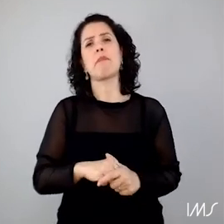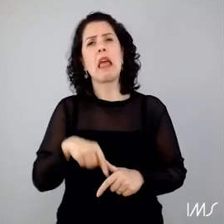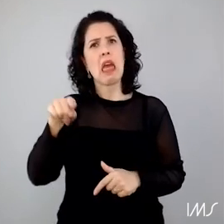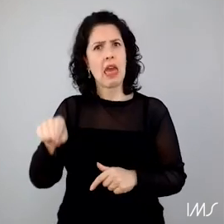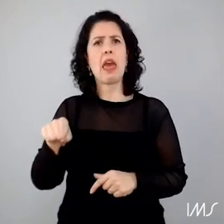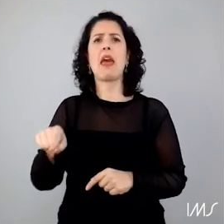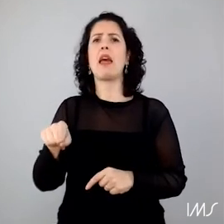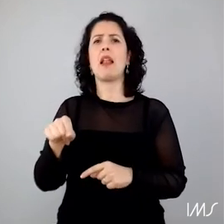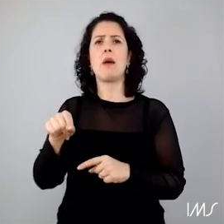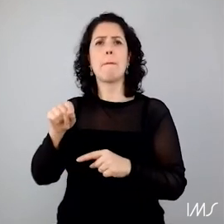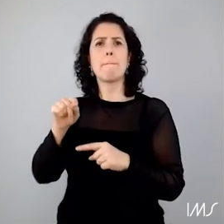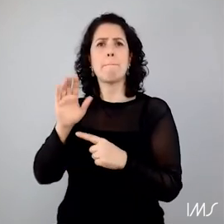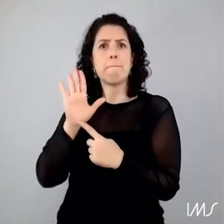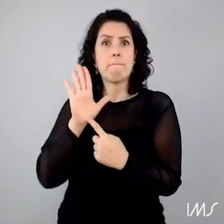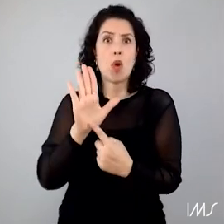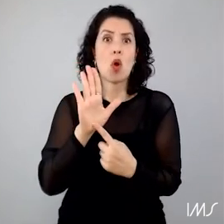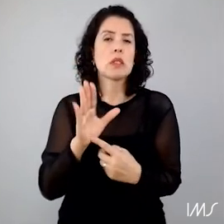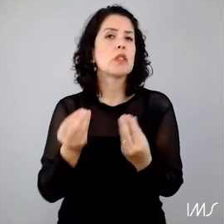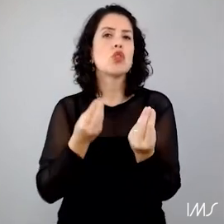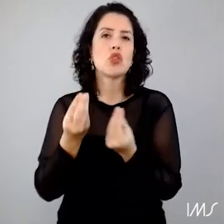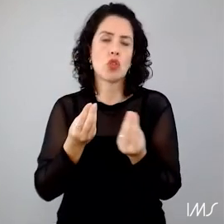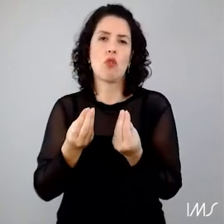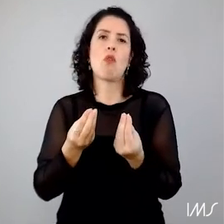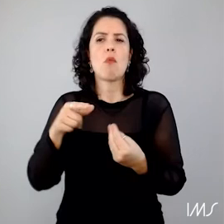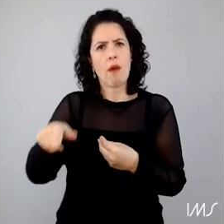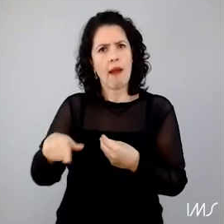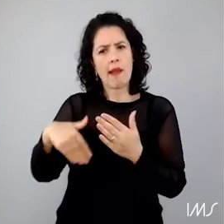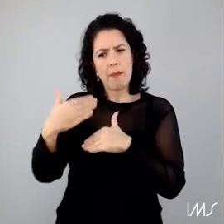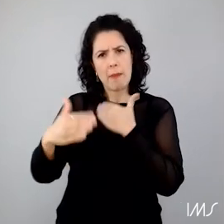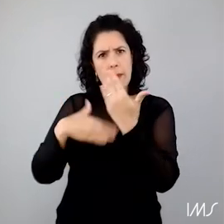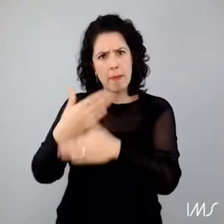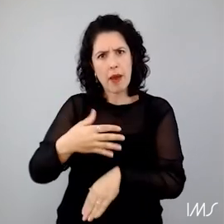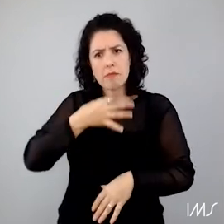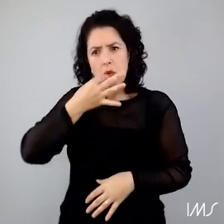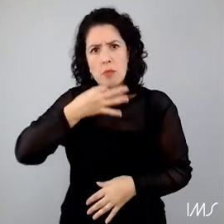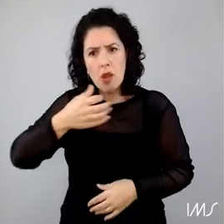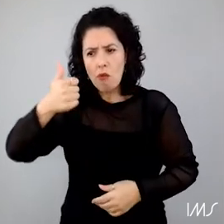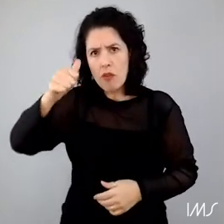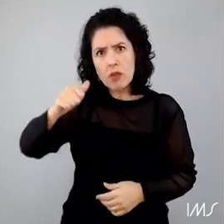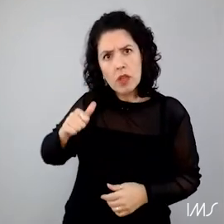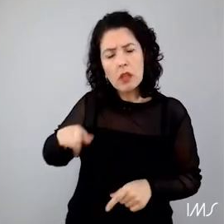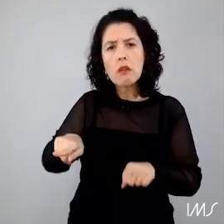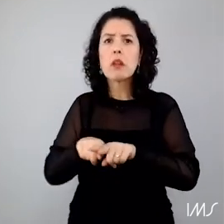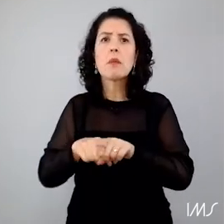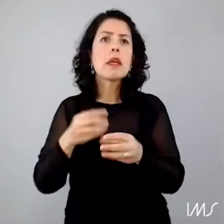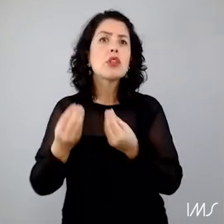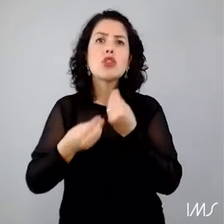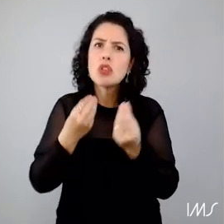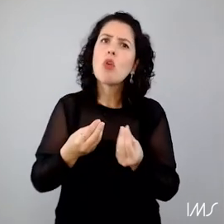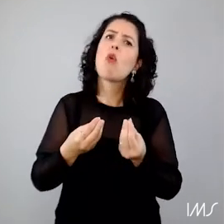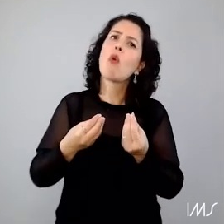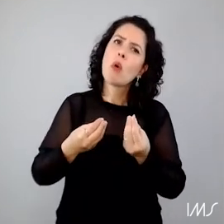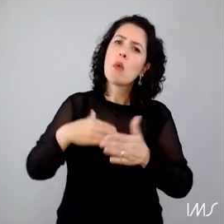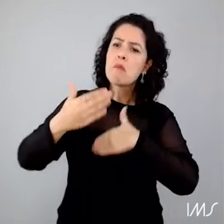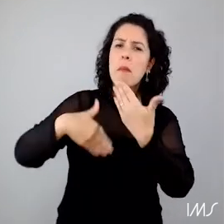né, até mesmo na sua forma de ir elaborando o processo fotográfico também, né, onde, né,